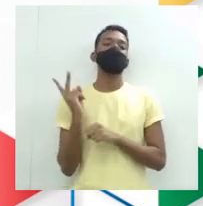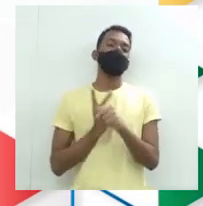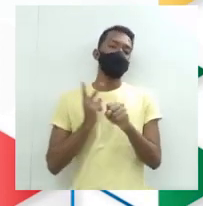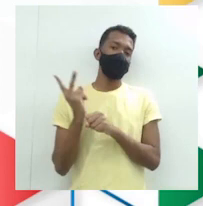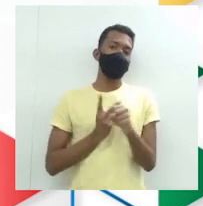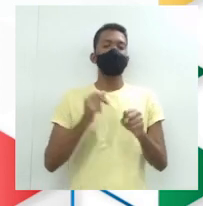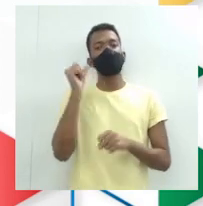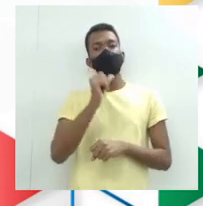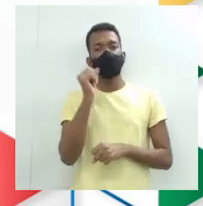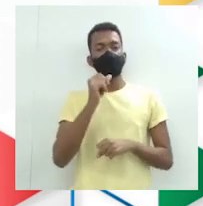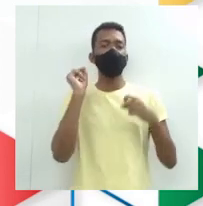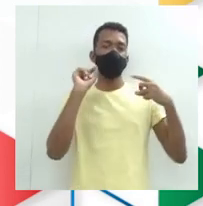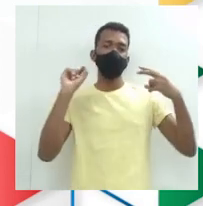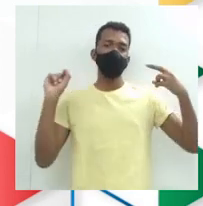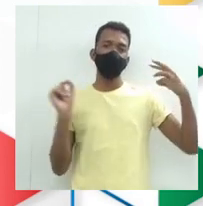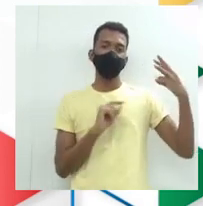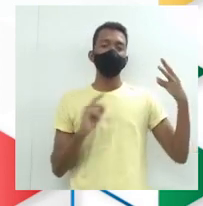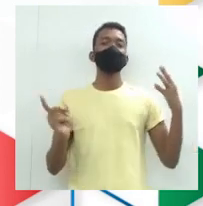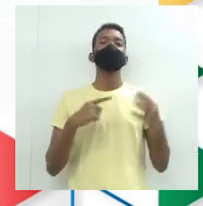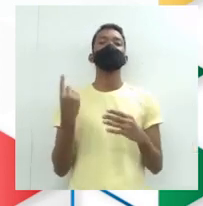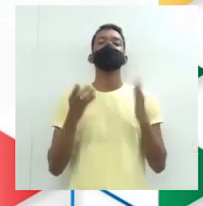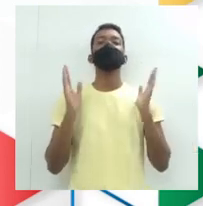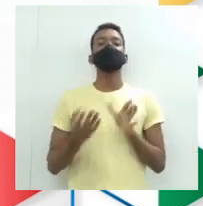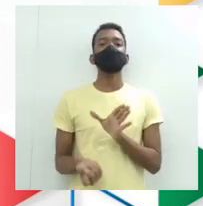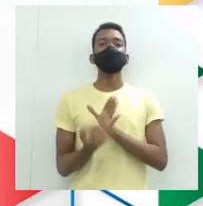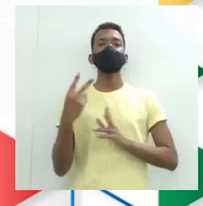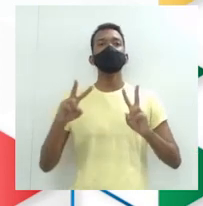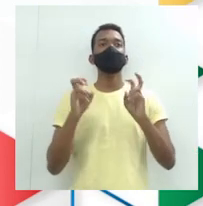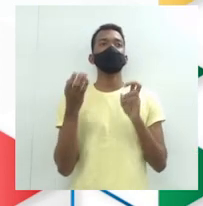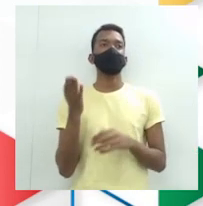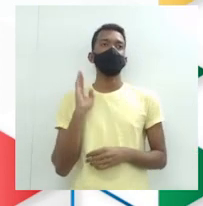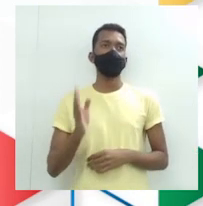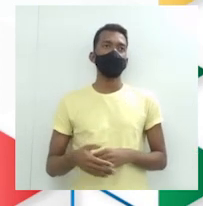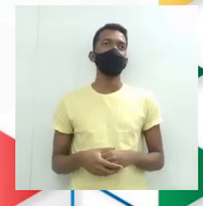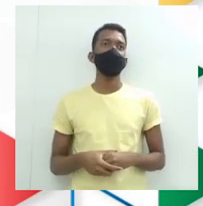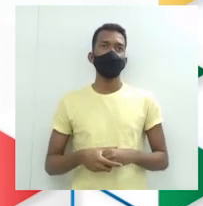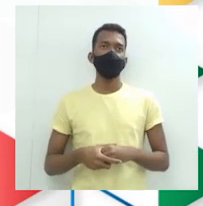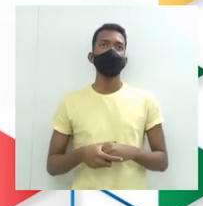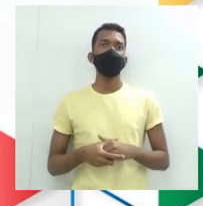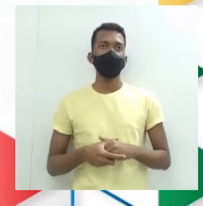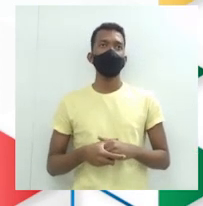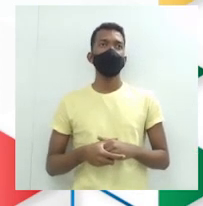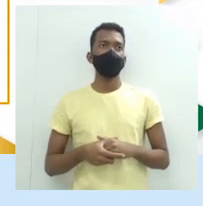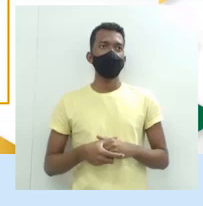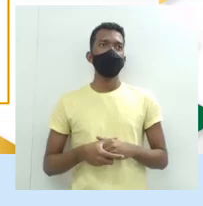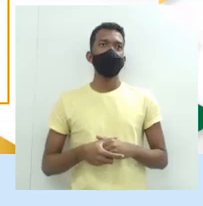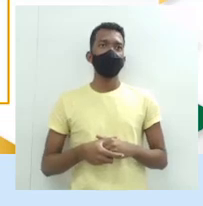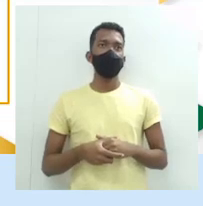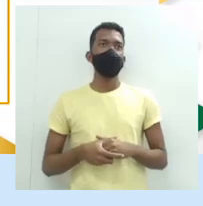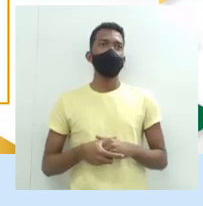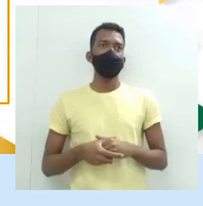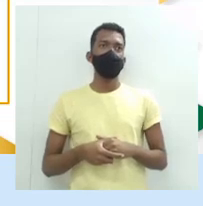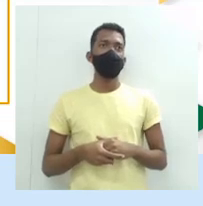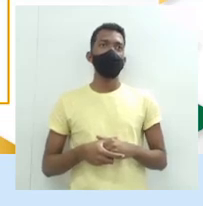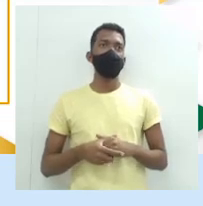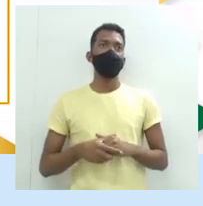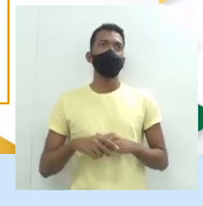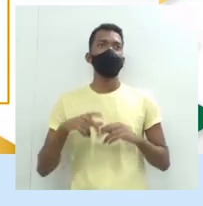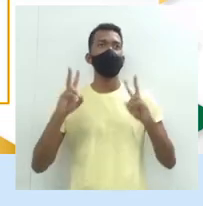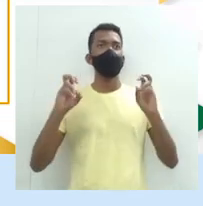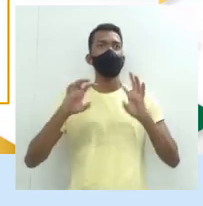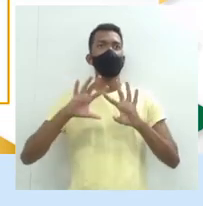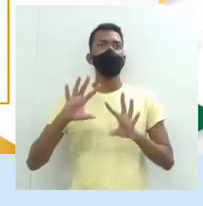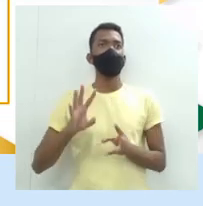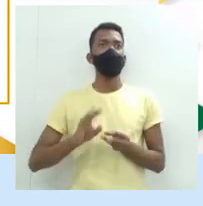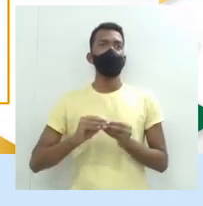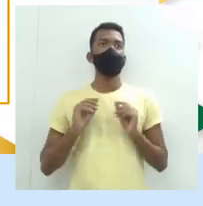a prévia que a gente já criou sobre esse texto. Então, já traz esse resume, o